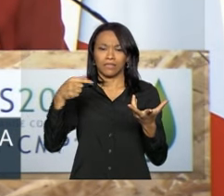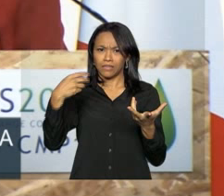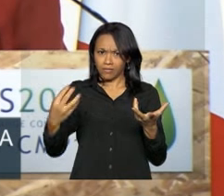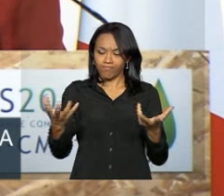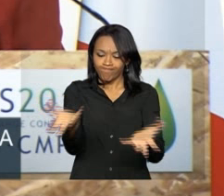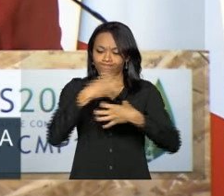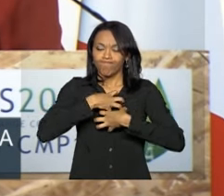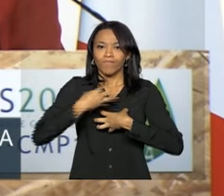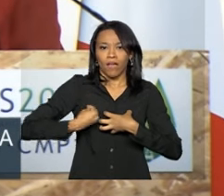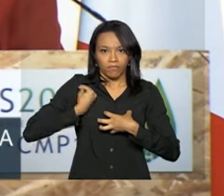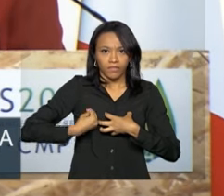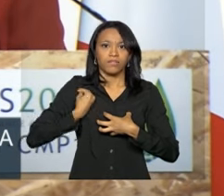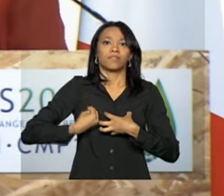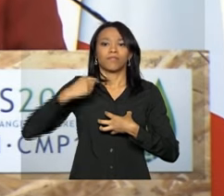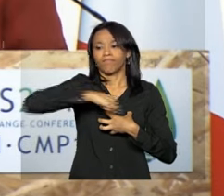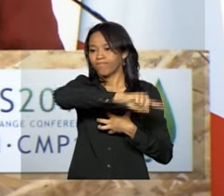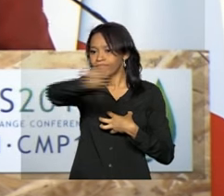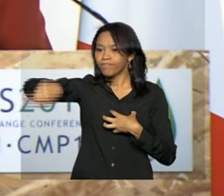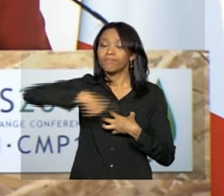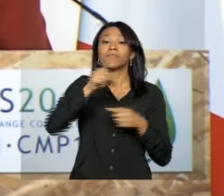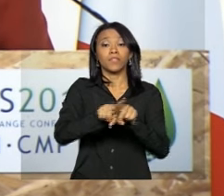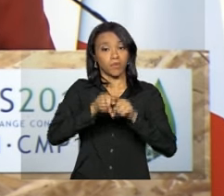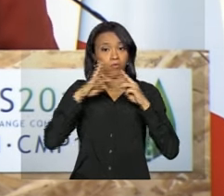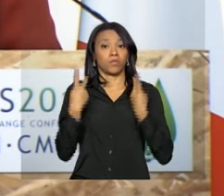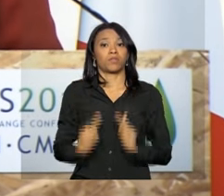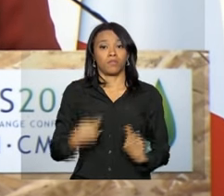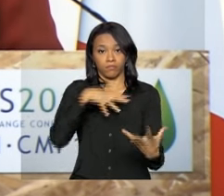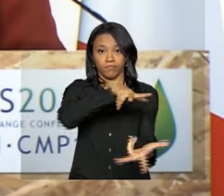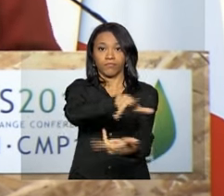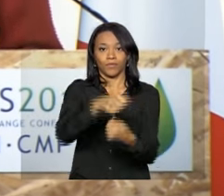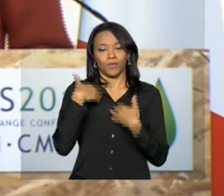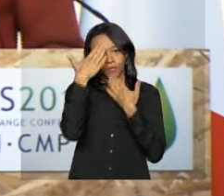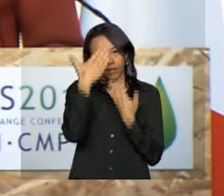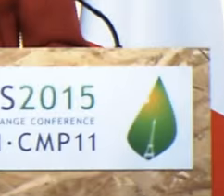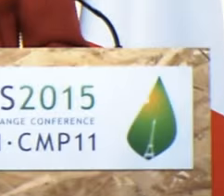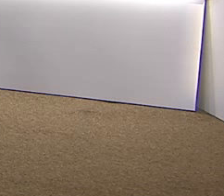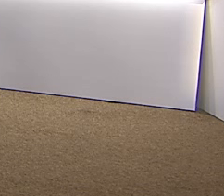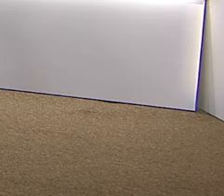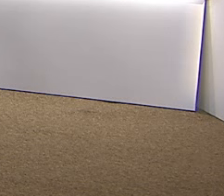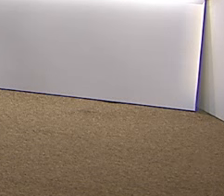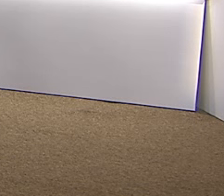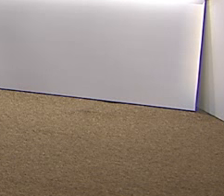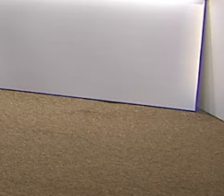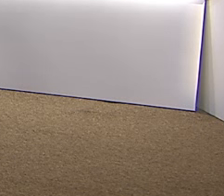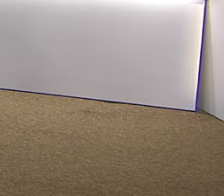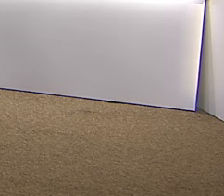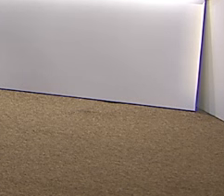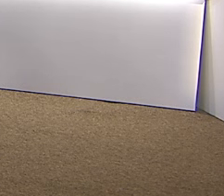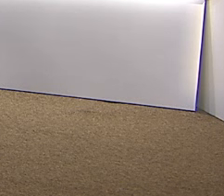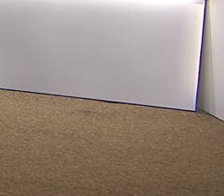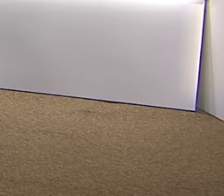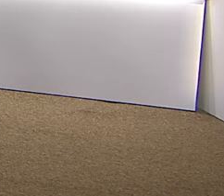vida e também a humanidade no planeta. Muito obrigado. Esse foi o discurso